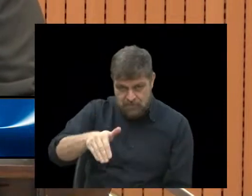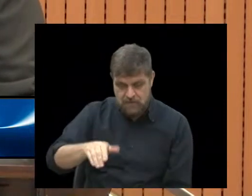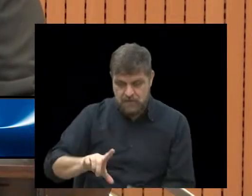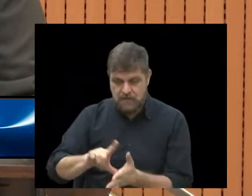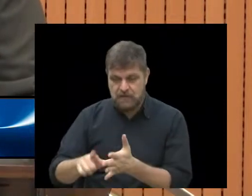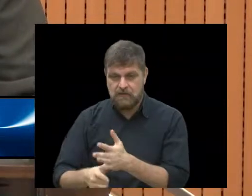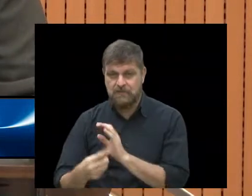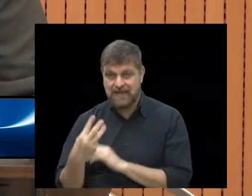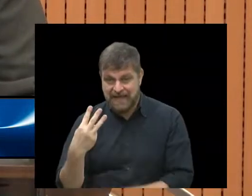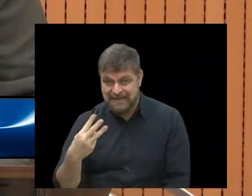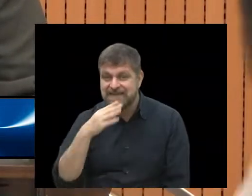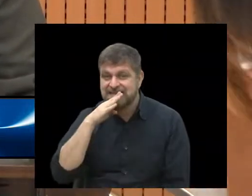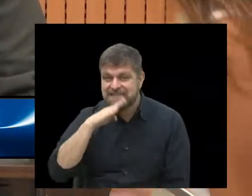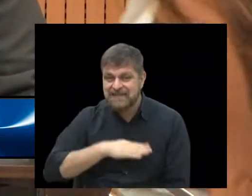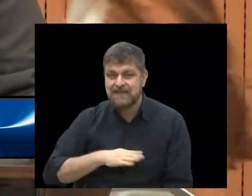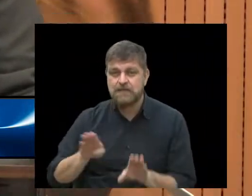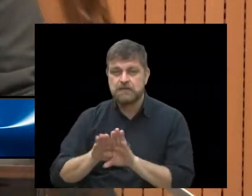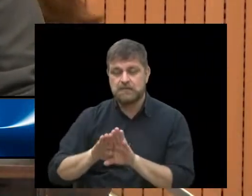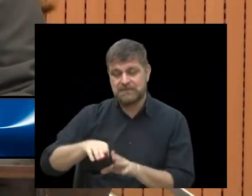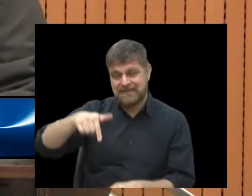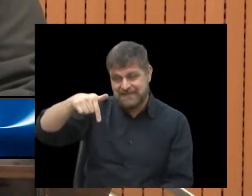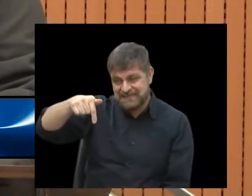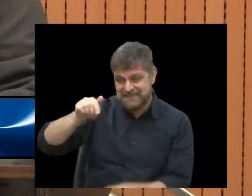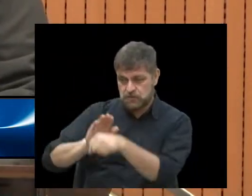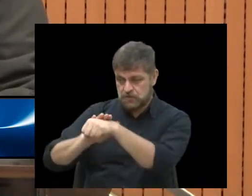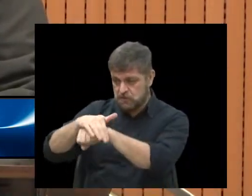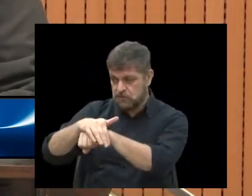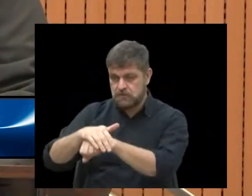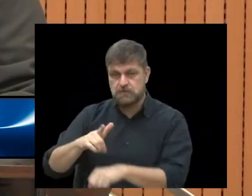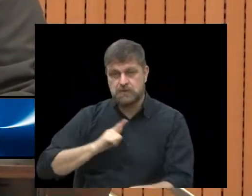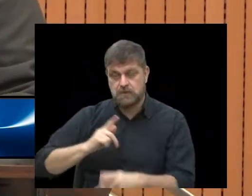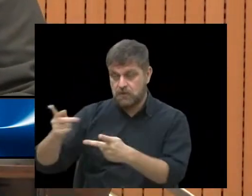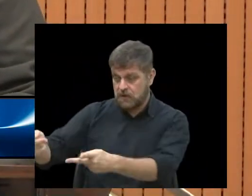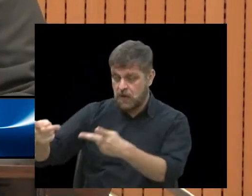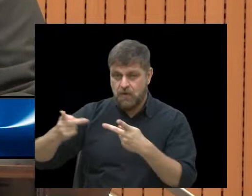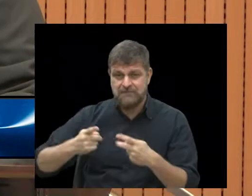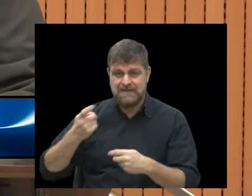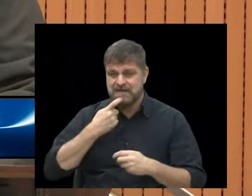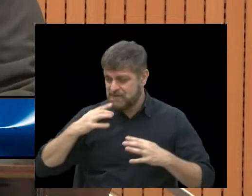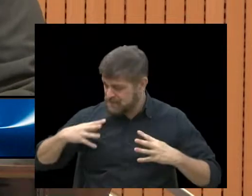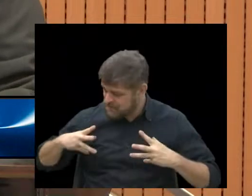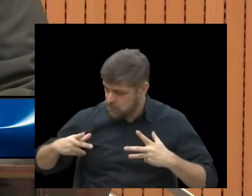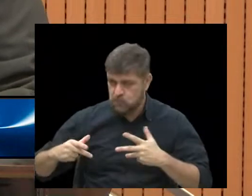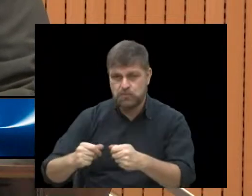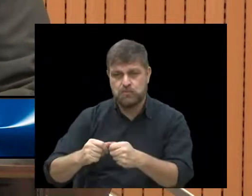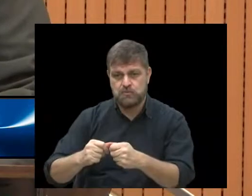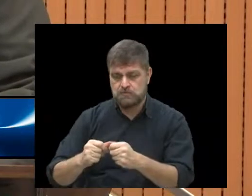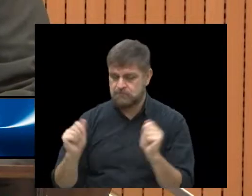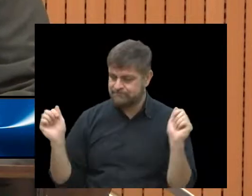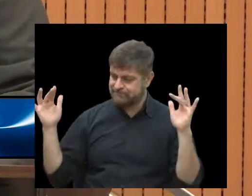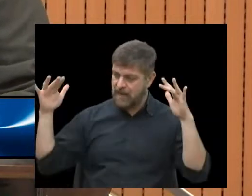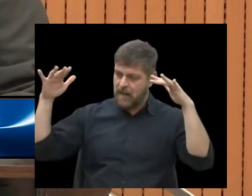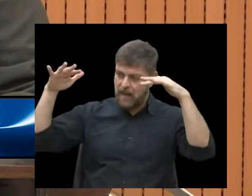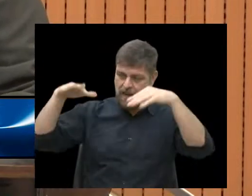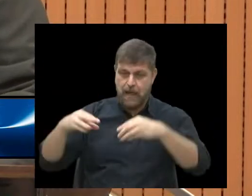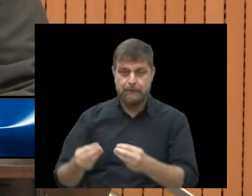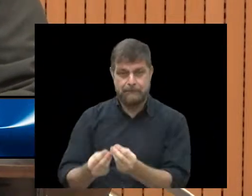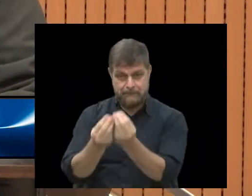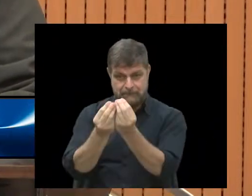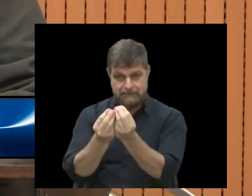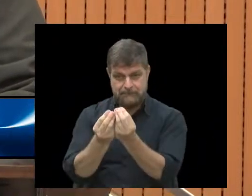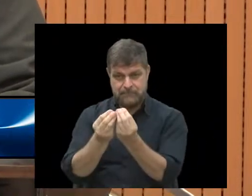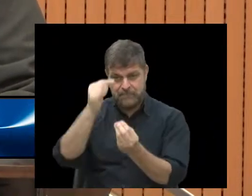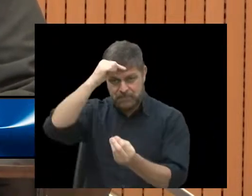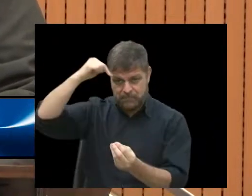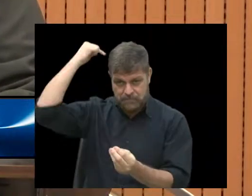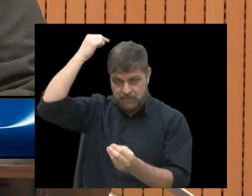às 15 e às 19 horas. É um convite que faço a Campinas toda. Vamos consagrar nossa